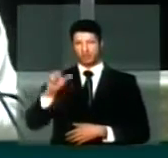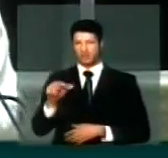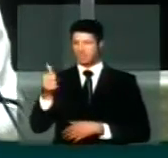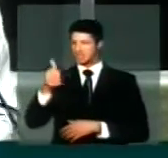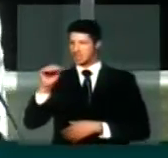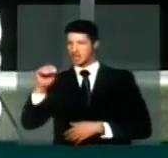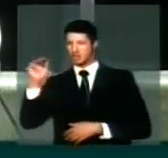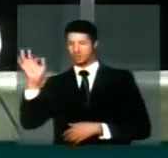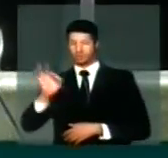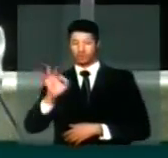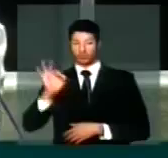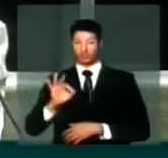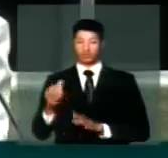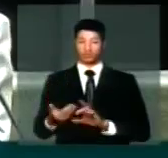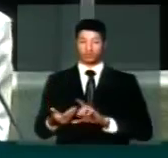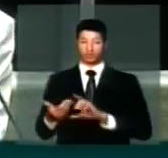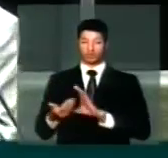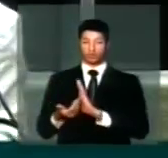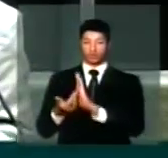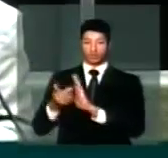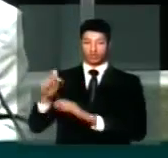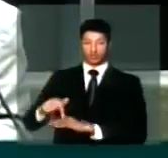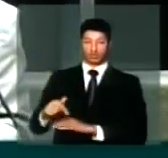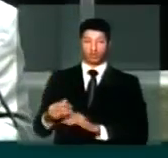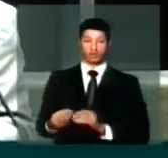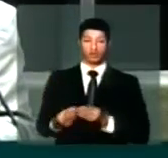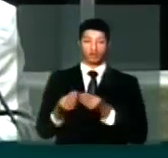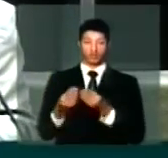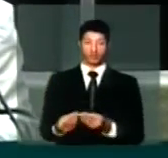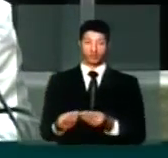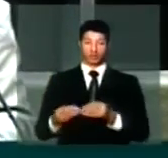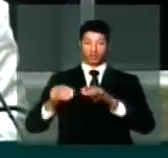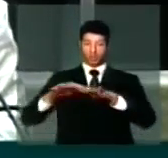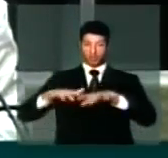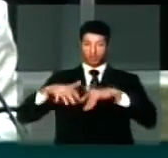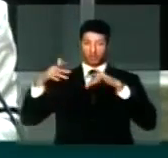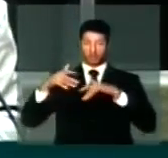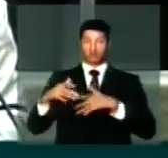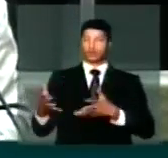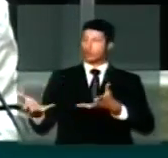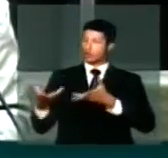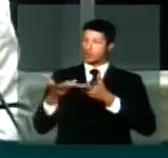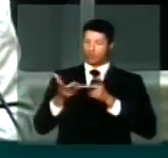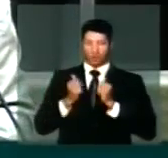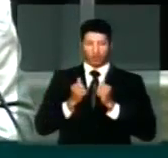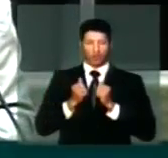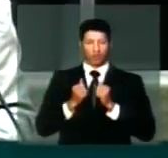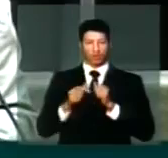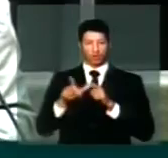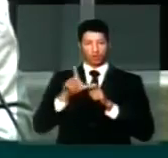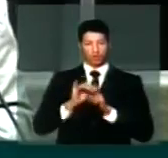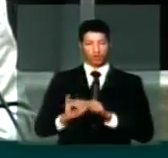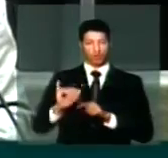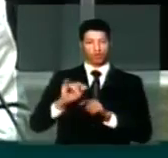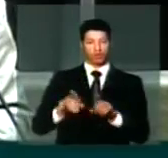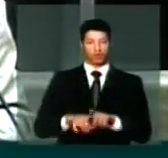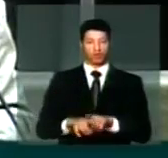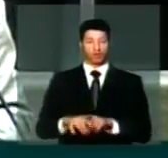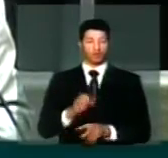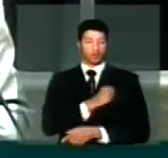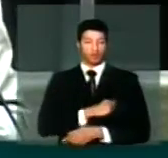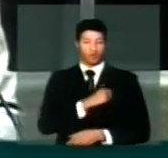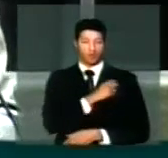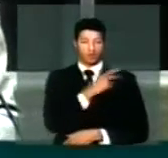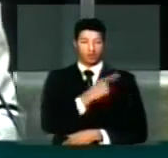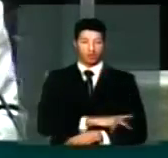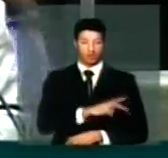de 10% na casa, e que nos entregaram uma plataforma que eu assumo integralmente, e saúdo todas